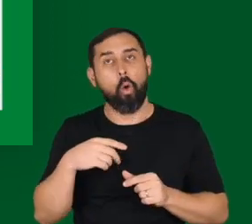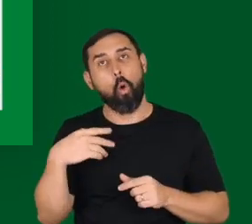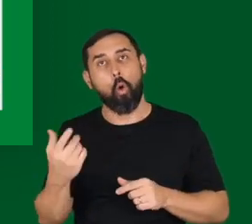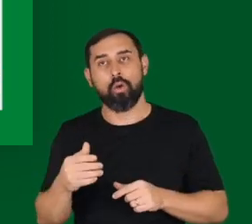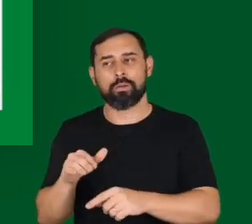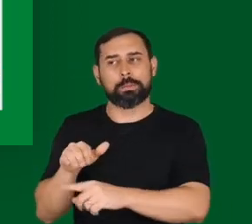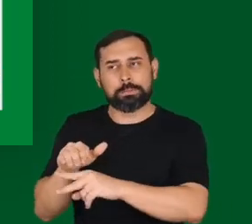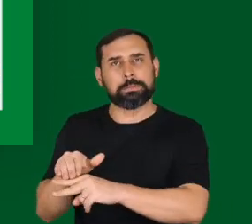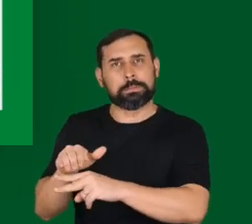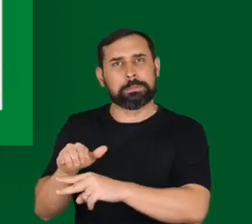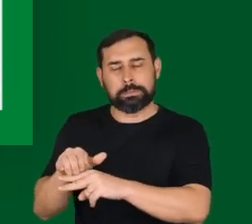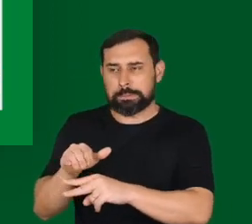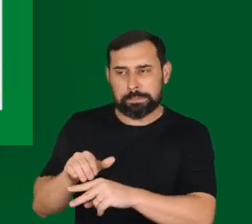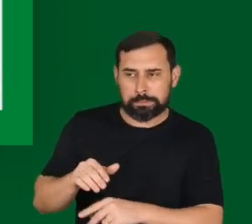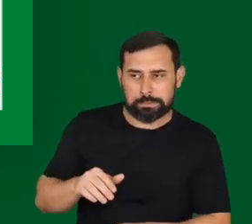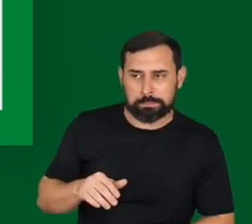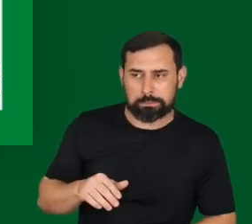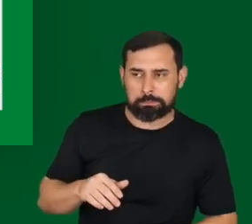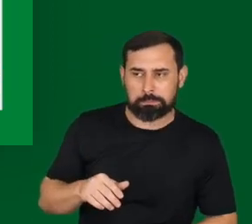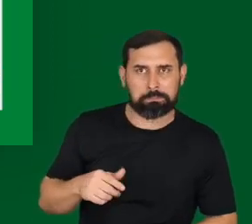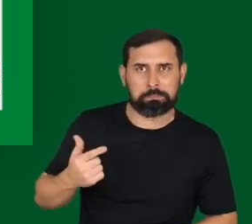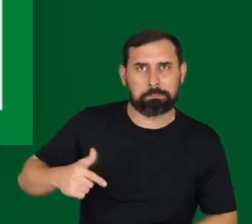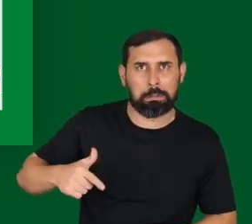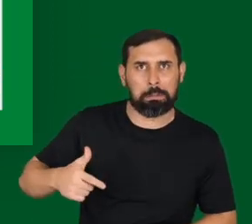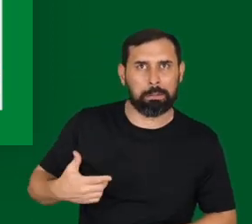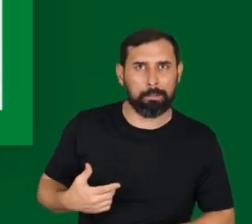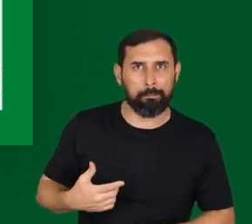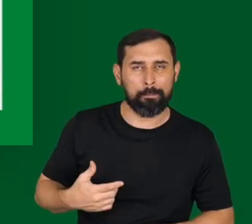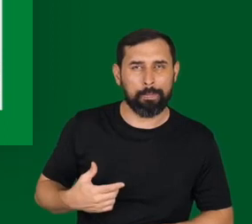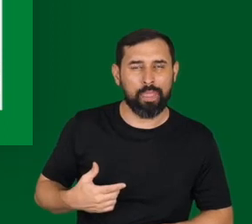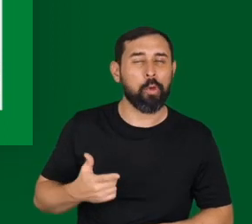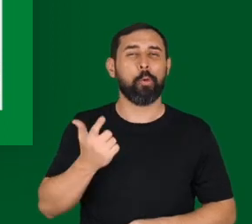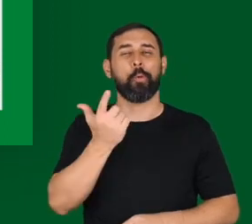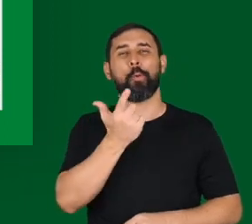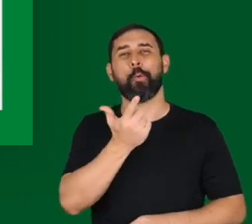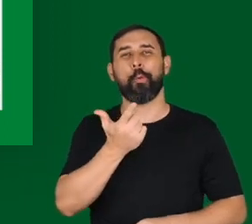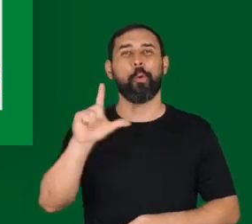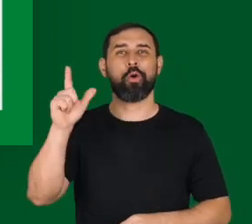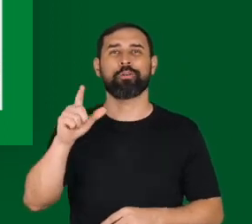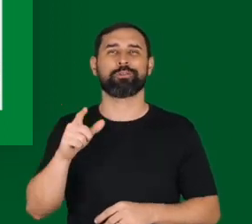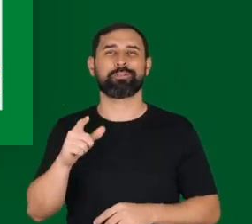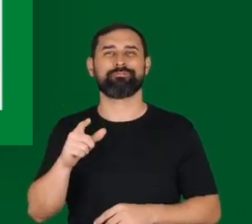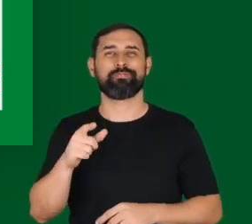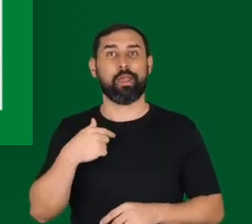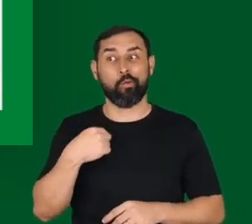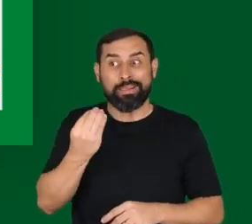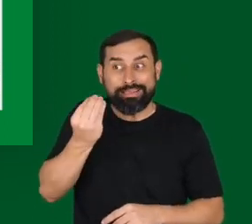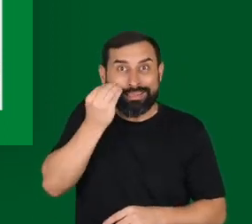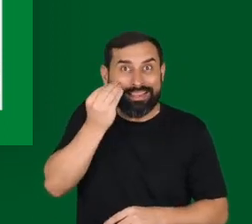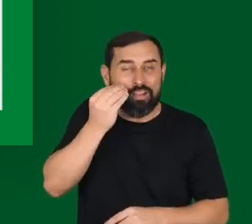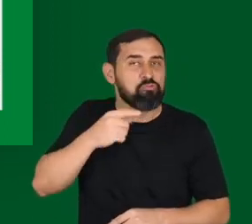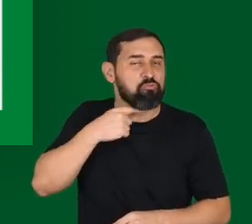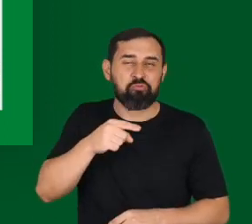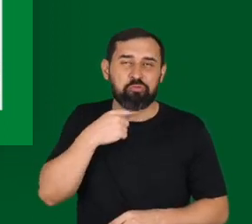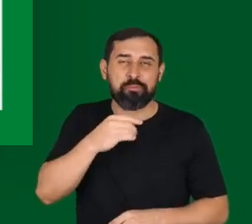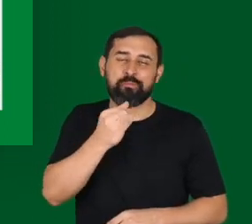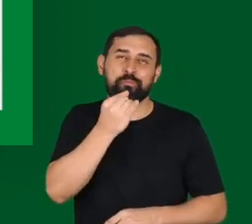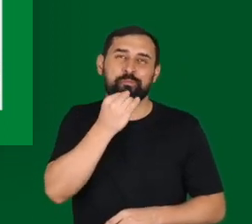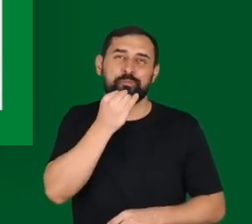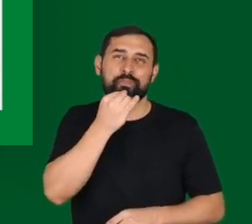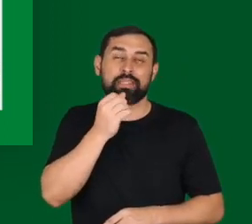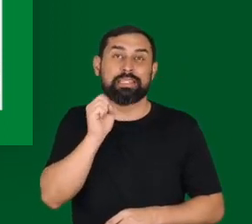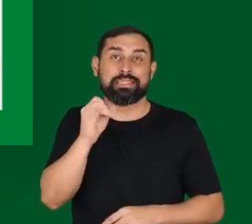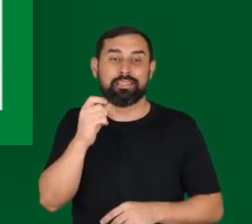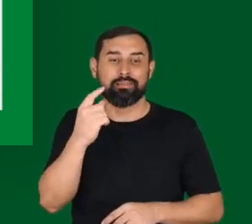Teve também uma atualização da escala de Glasgow, né, onde a gente não consegue testar. Então, por exemplo, se o paciente tem